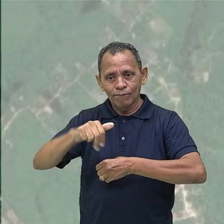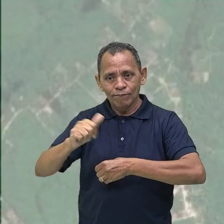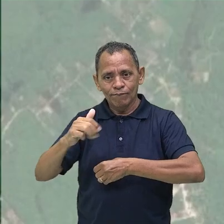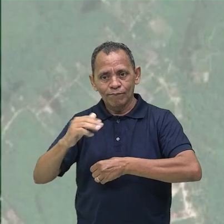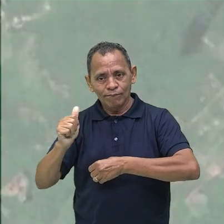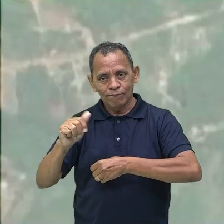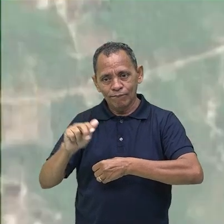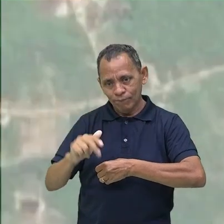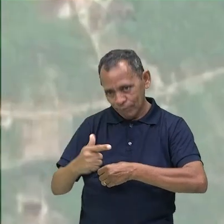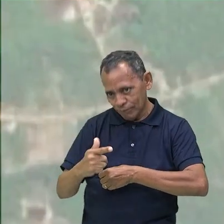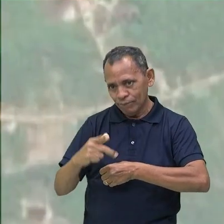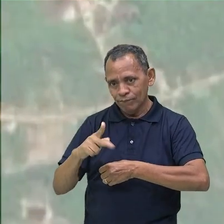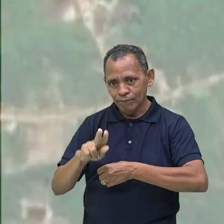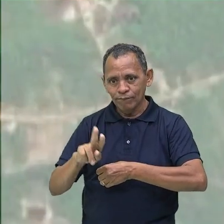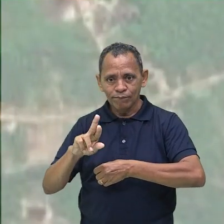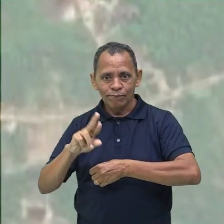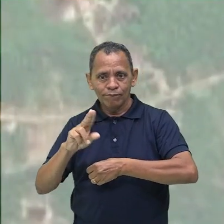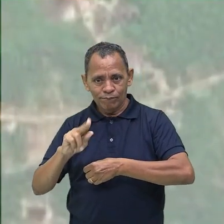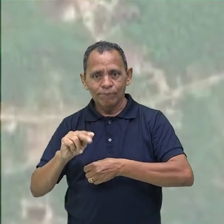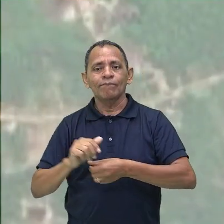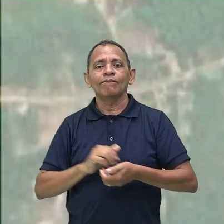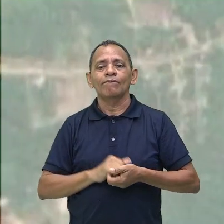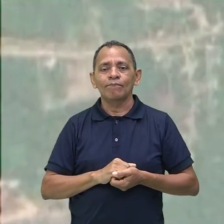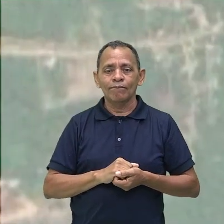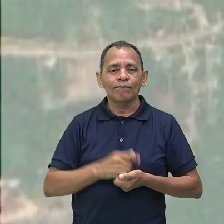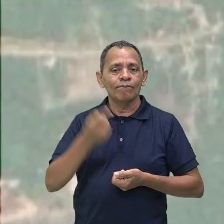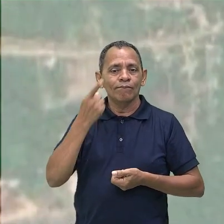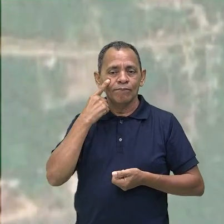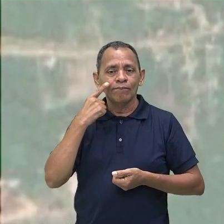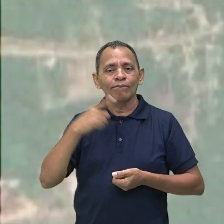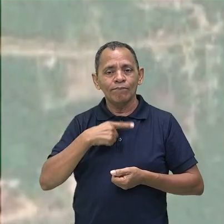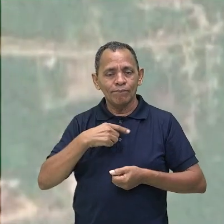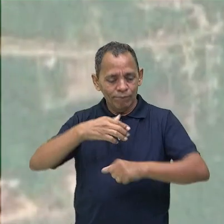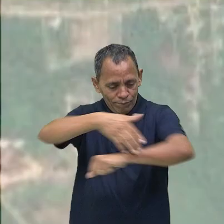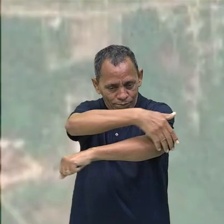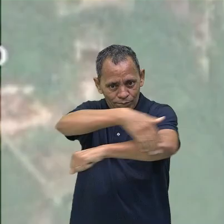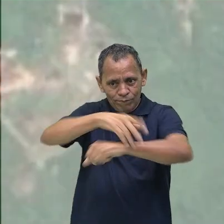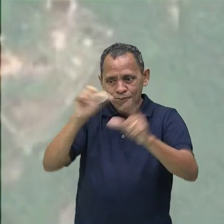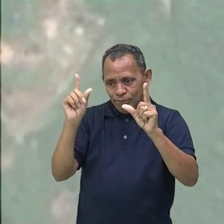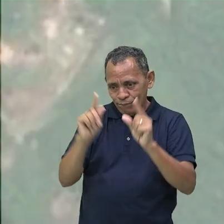existir, né, estradas menores que vão ser esses